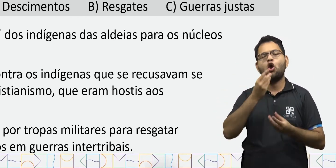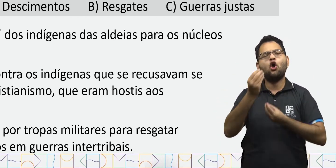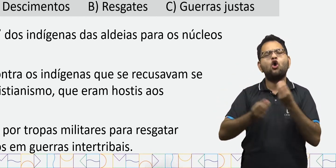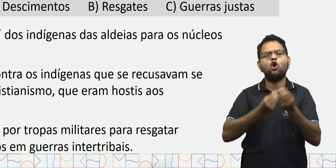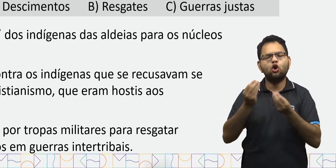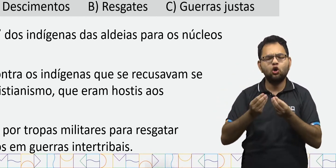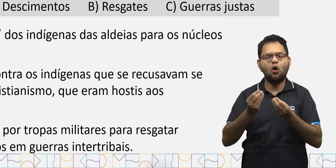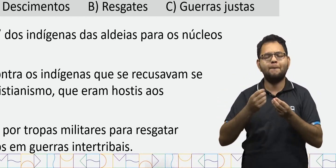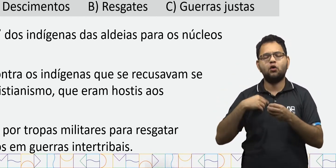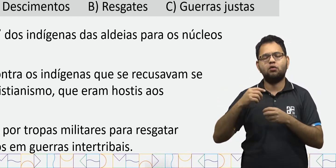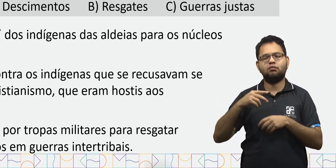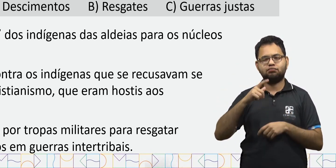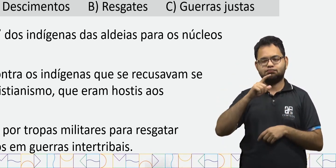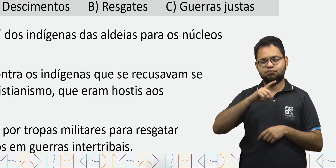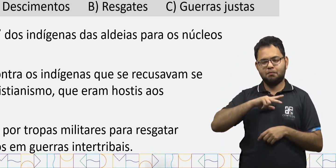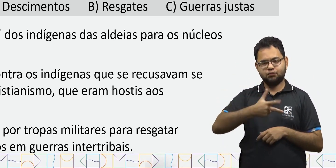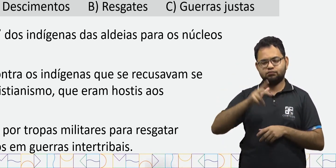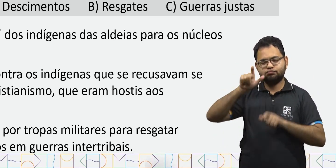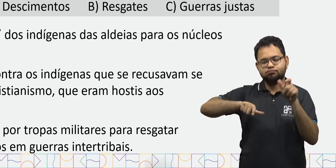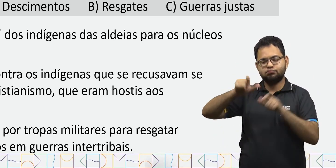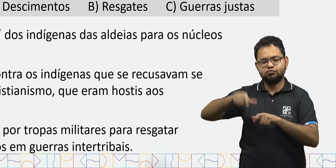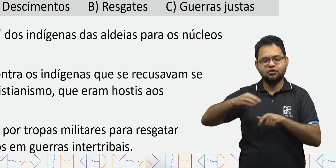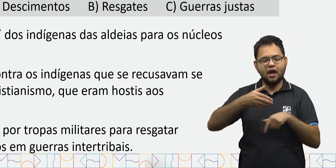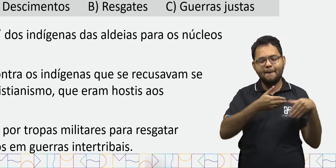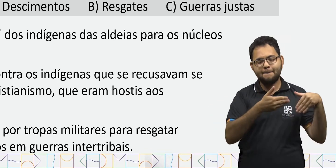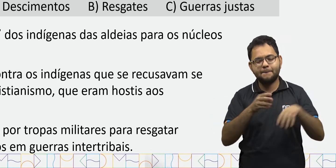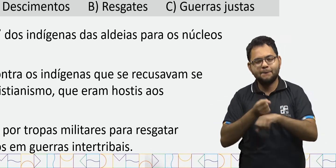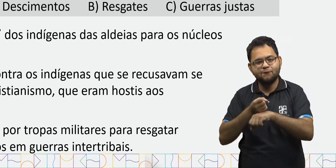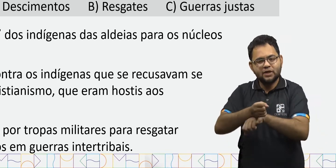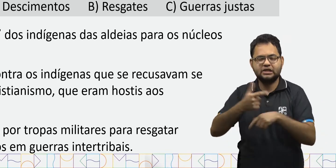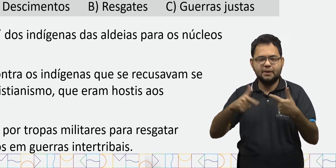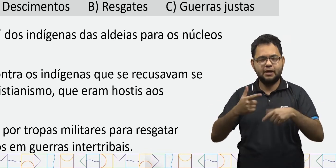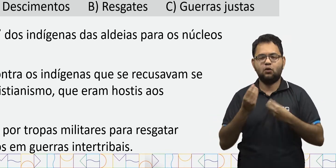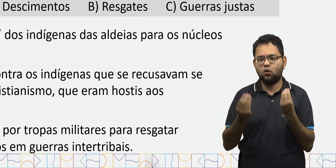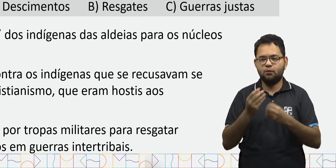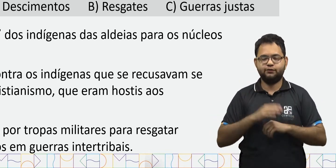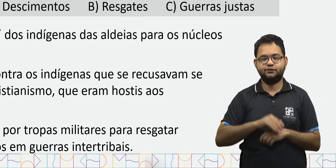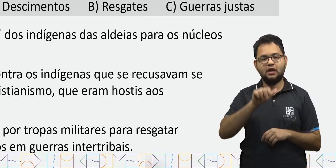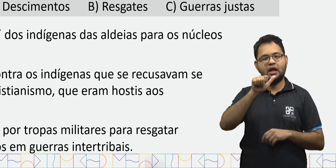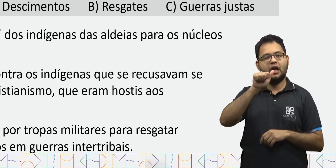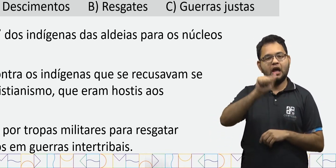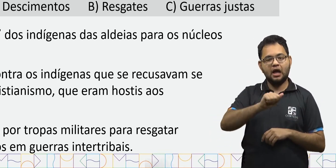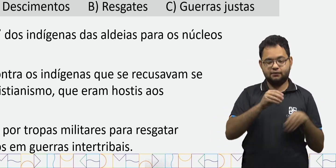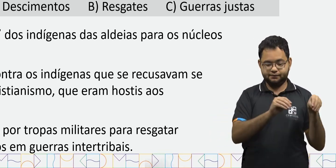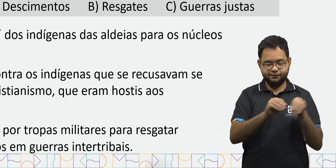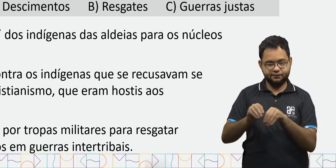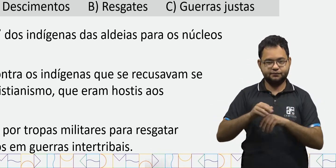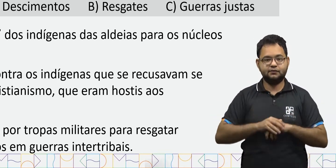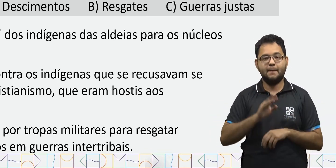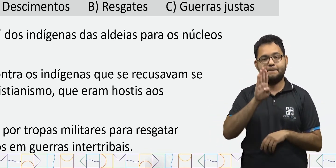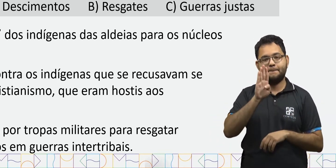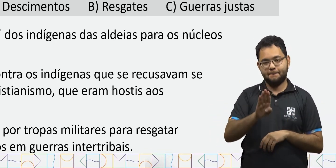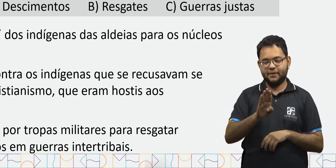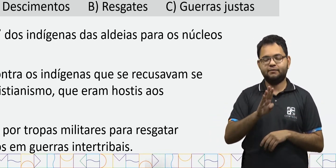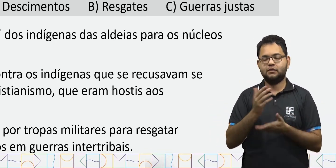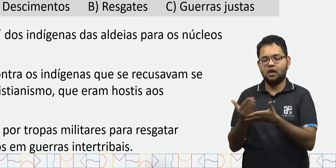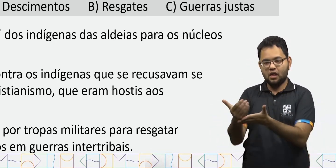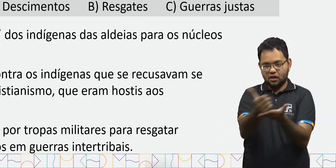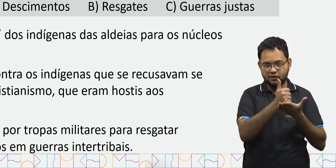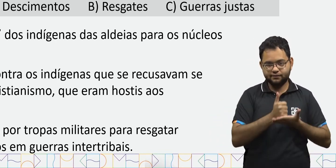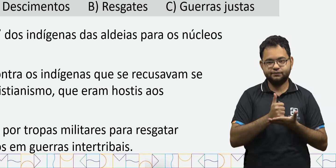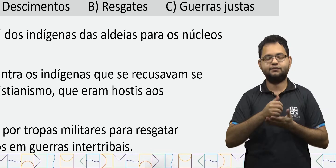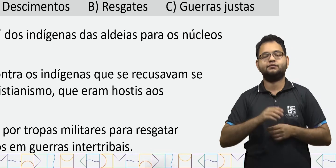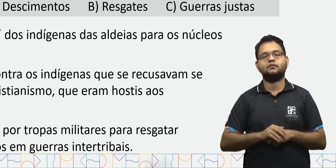descrições abaixo. A forma com que os colonizadores conseguiam com que os indígenas trabalhassem. Letra A,